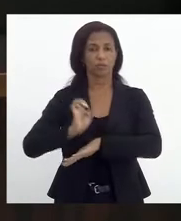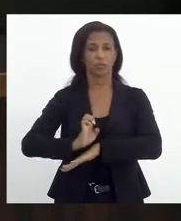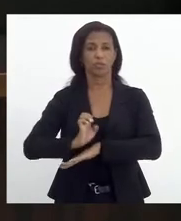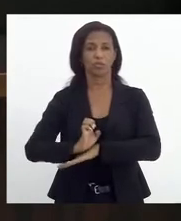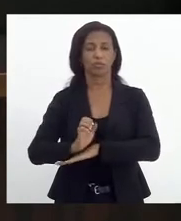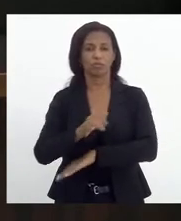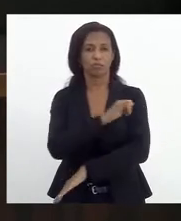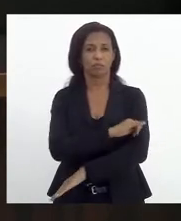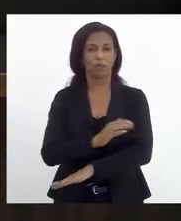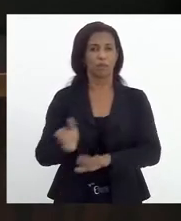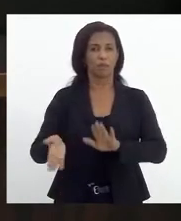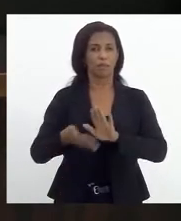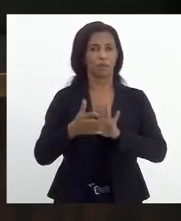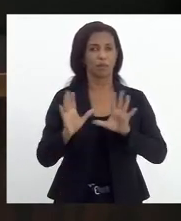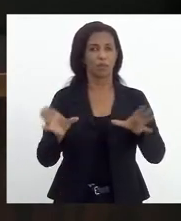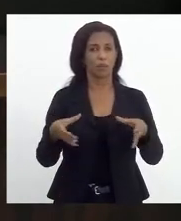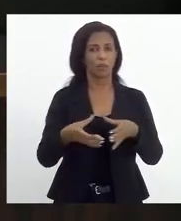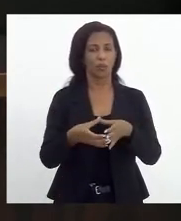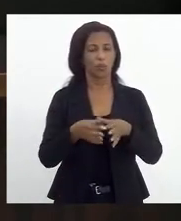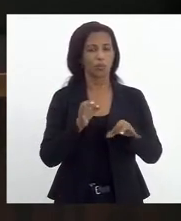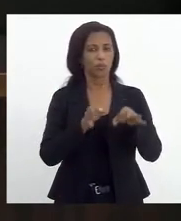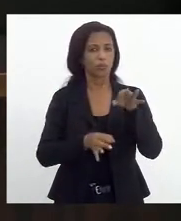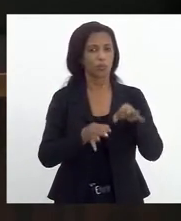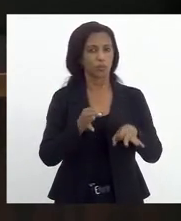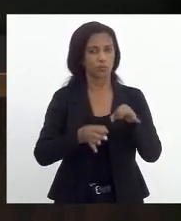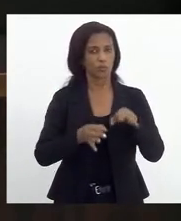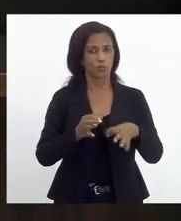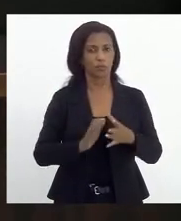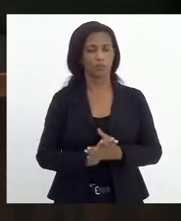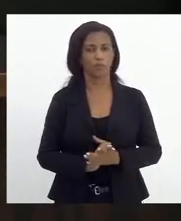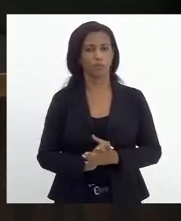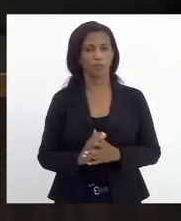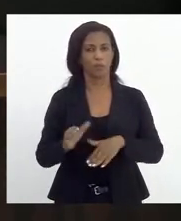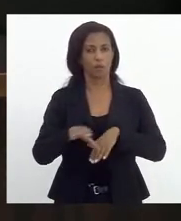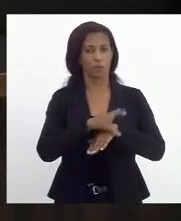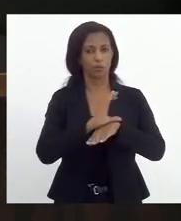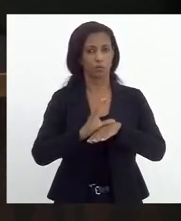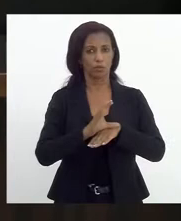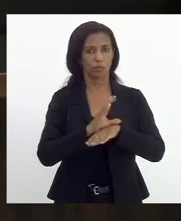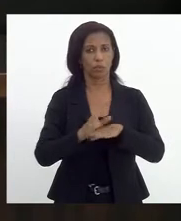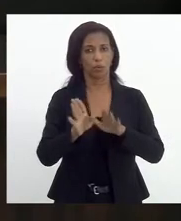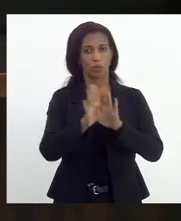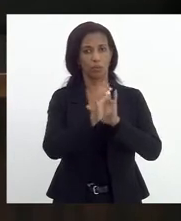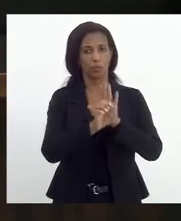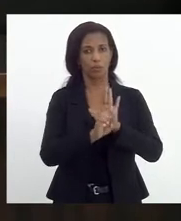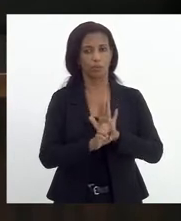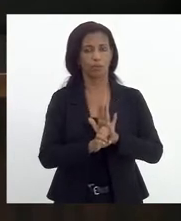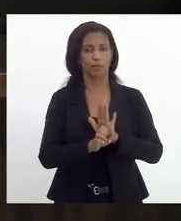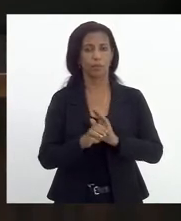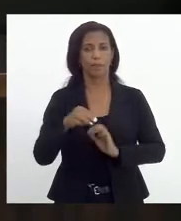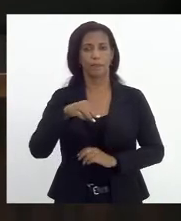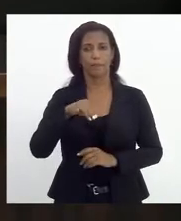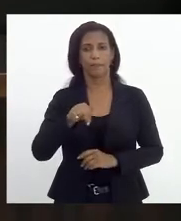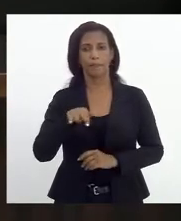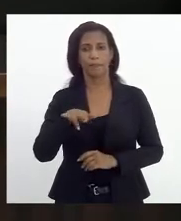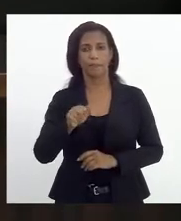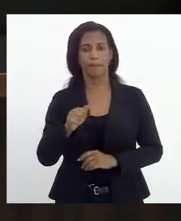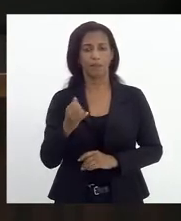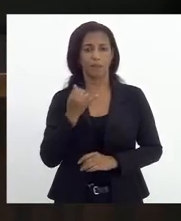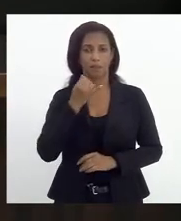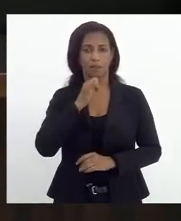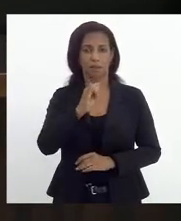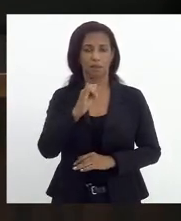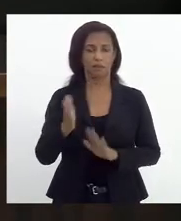Janeiro. Pareceres das Comissões de Constituição e Justiça pela Constitucionalidade, com emendas, de Minas e